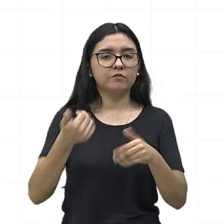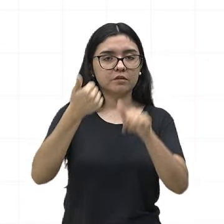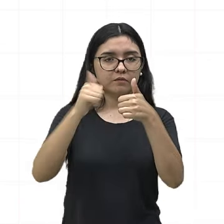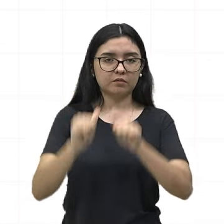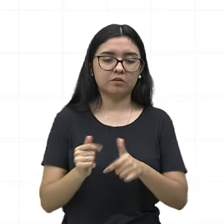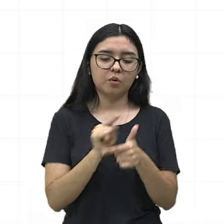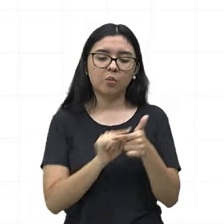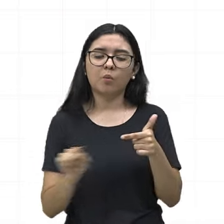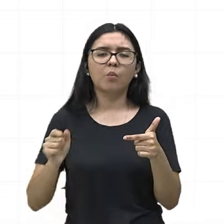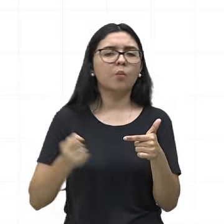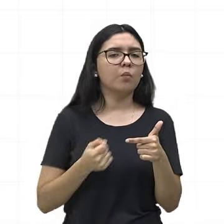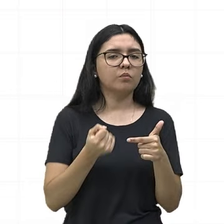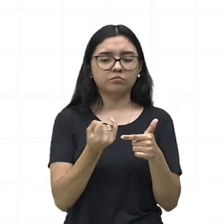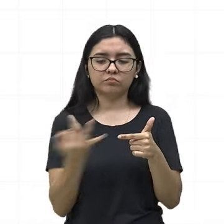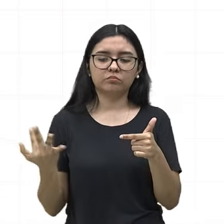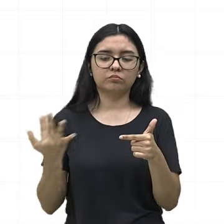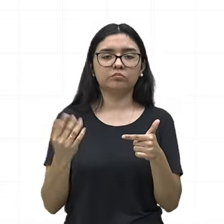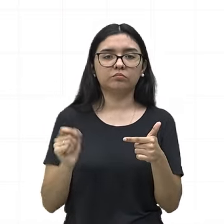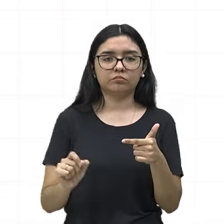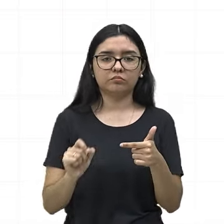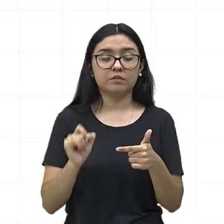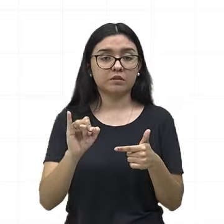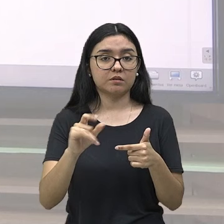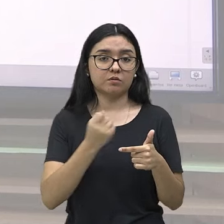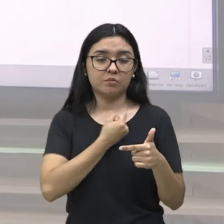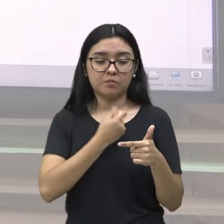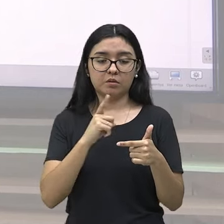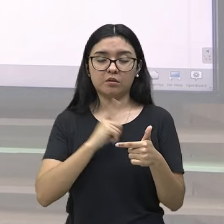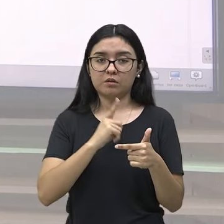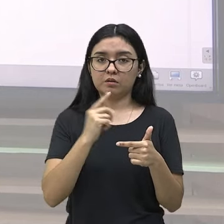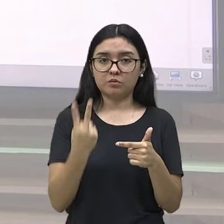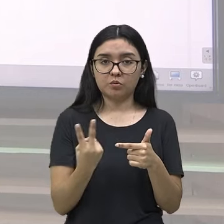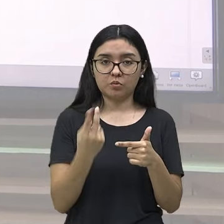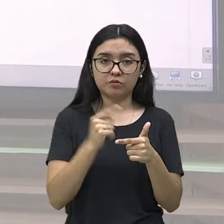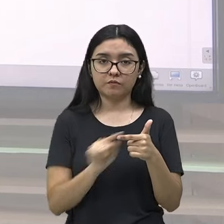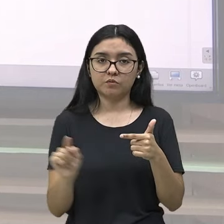divisores do número, tá bom? Se o número tiver apenas 2